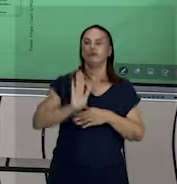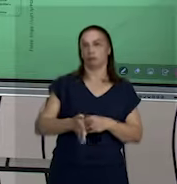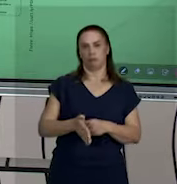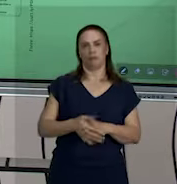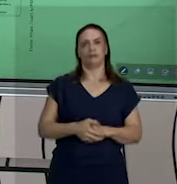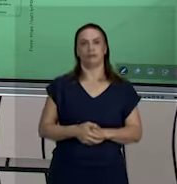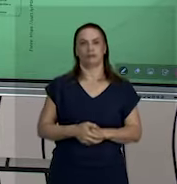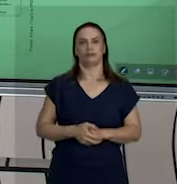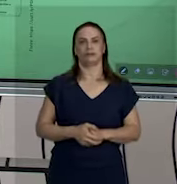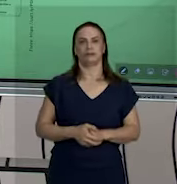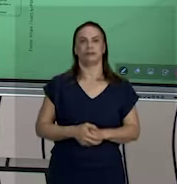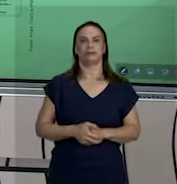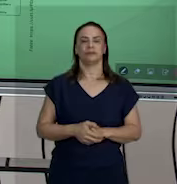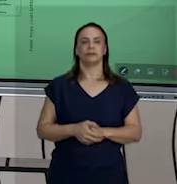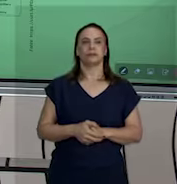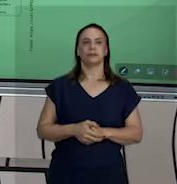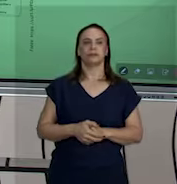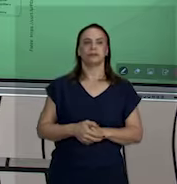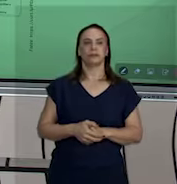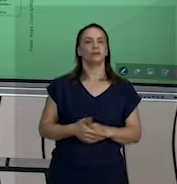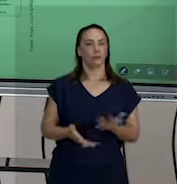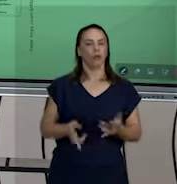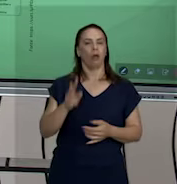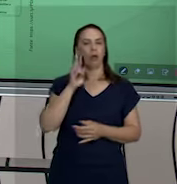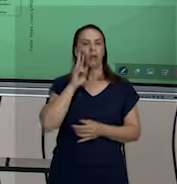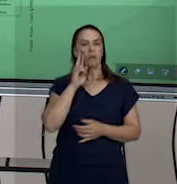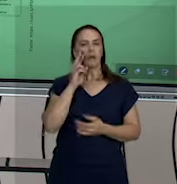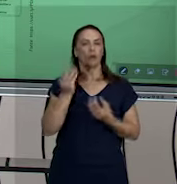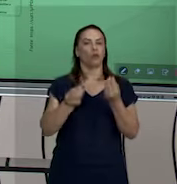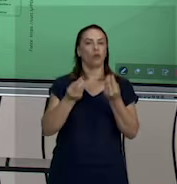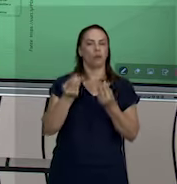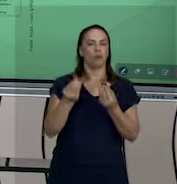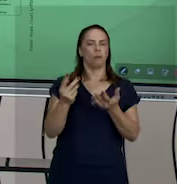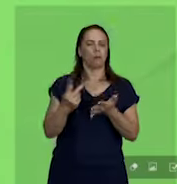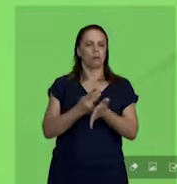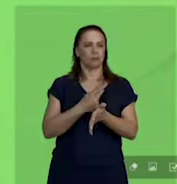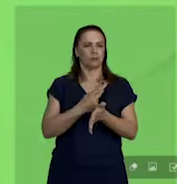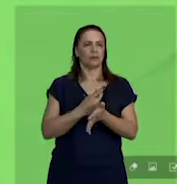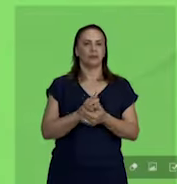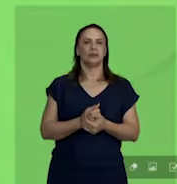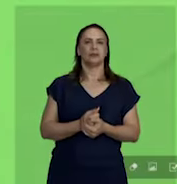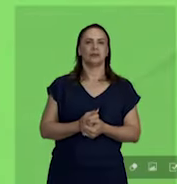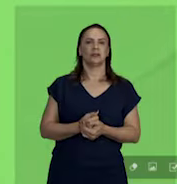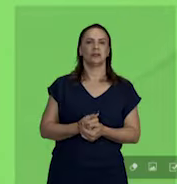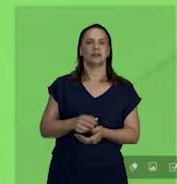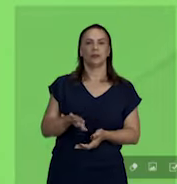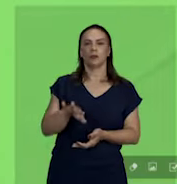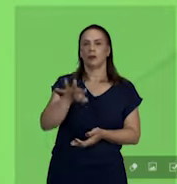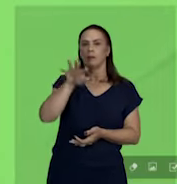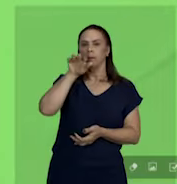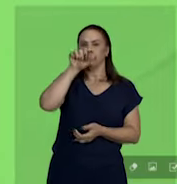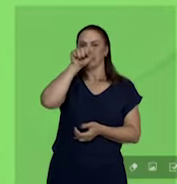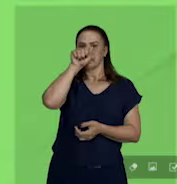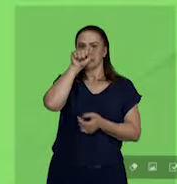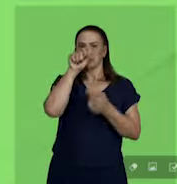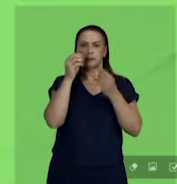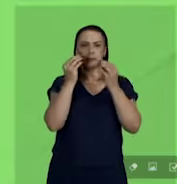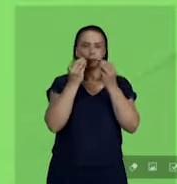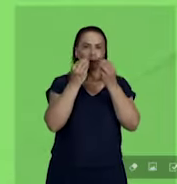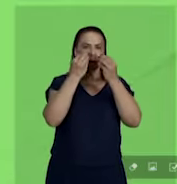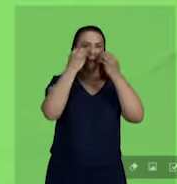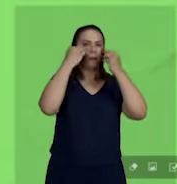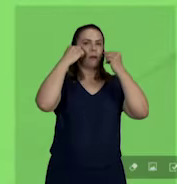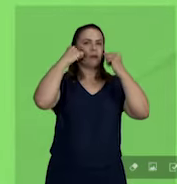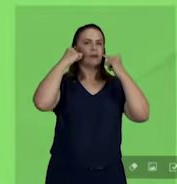aqui, percorrendo o caminho que o ar faz, ele vai descendo, aqui por esse